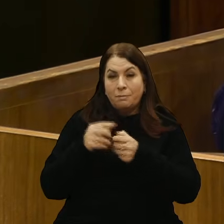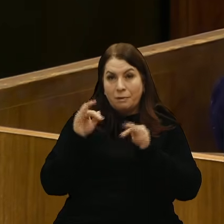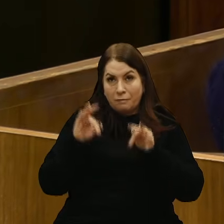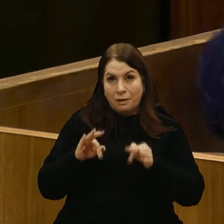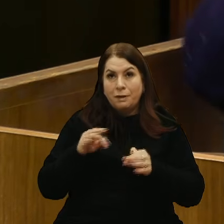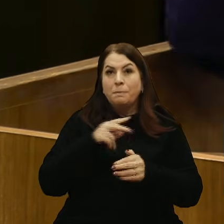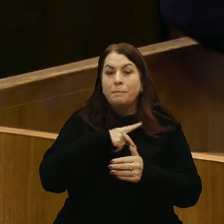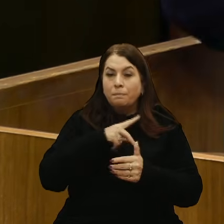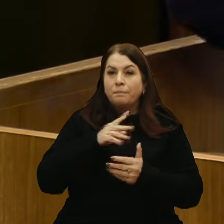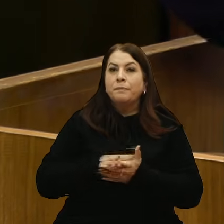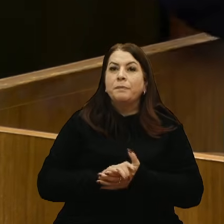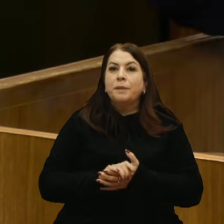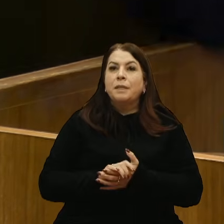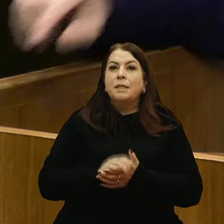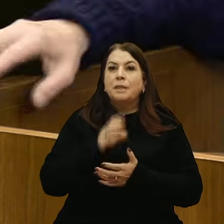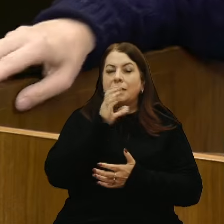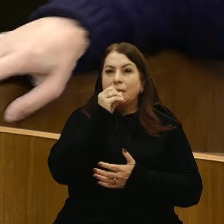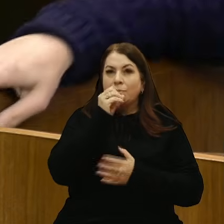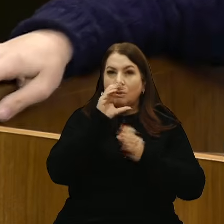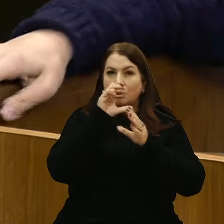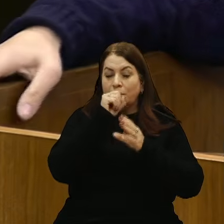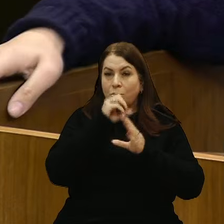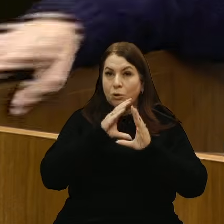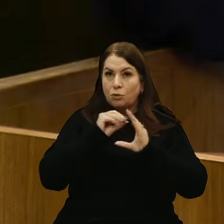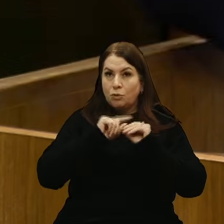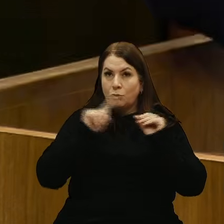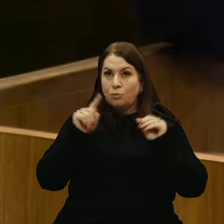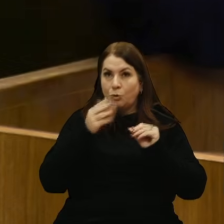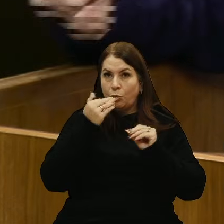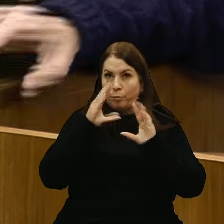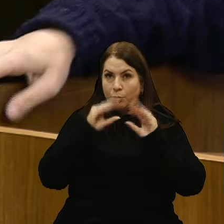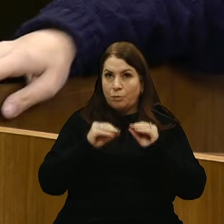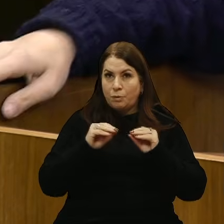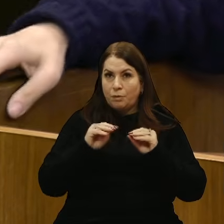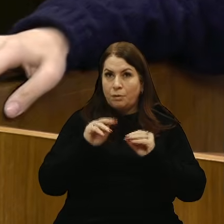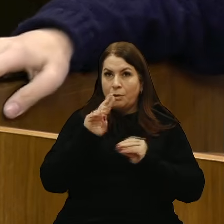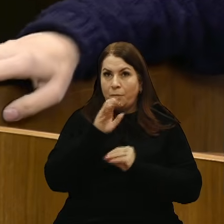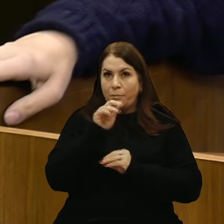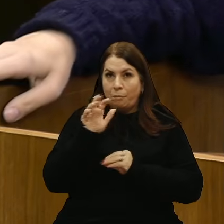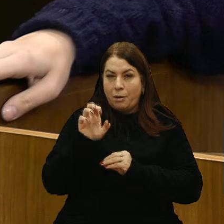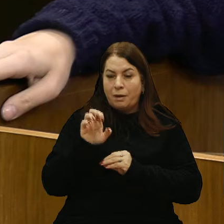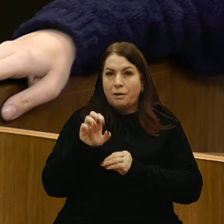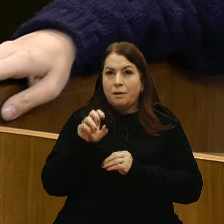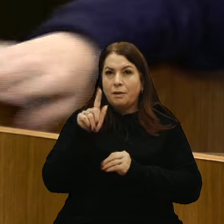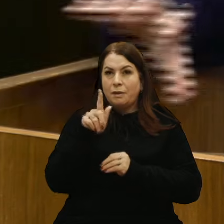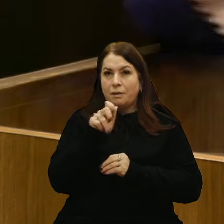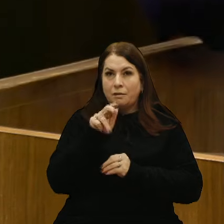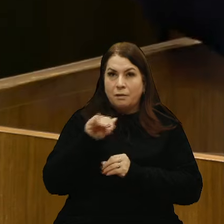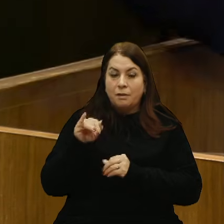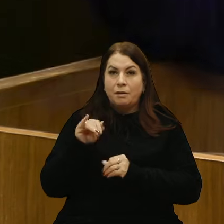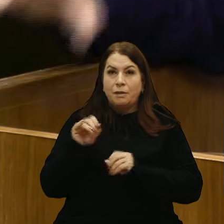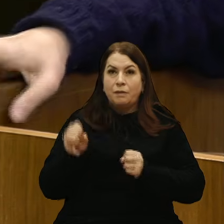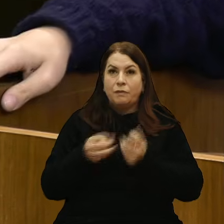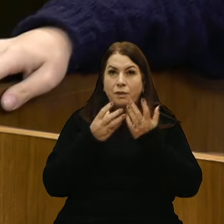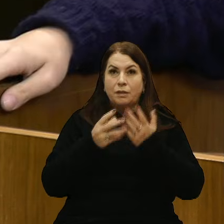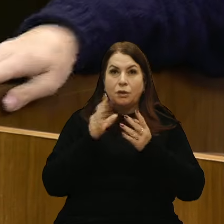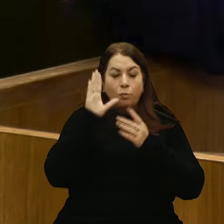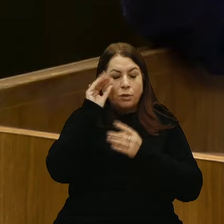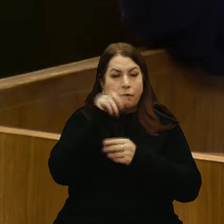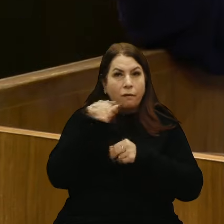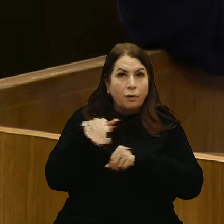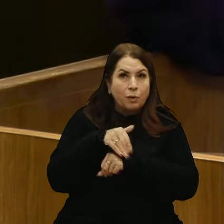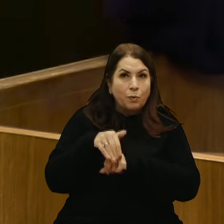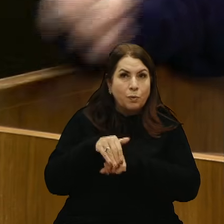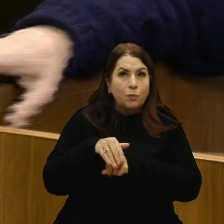senhor presidente, sábado de noite estava indo para a janta, para o baile do Gari, em comemoração do baile do Gari, e observava na rua